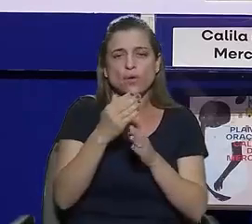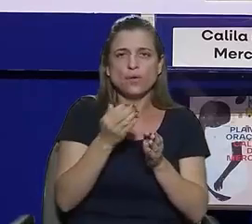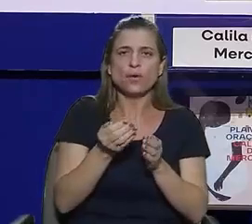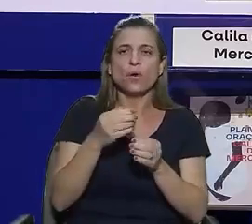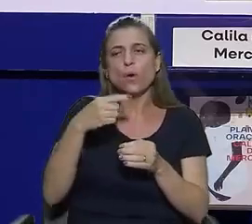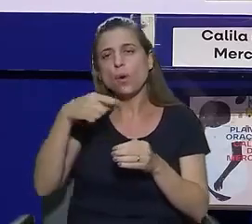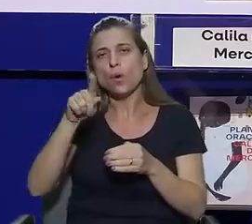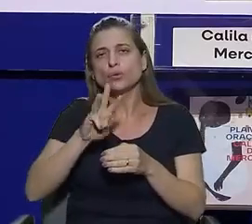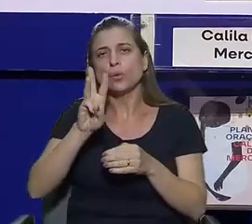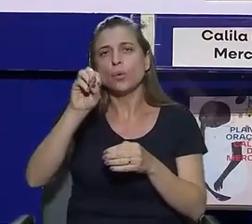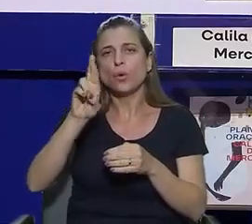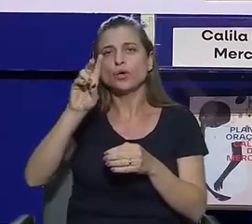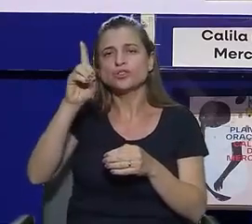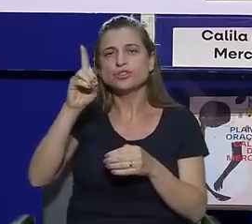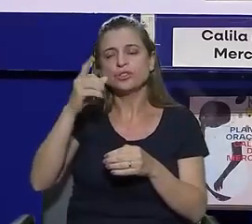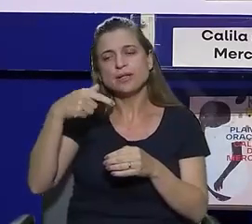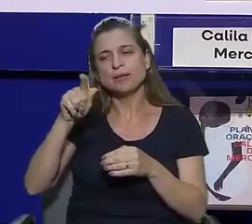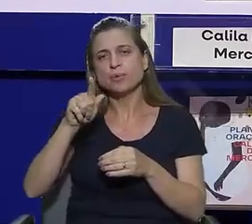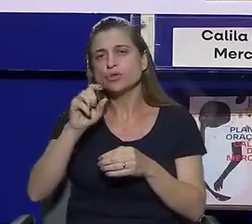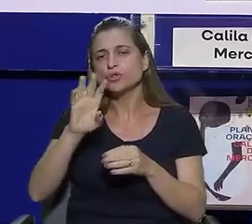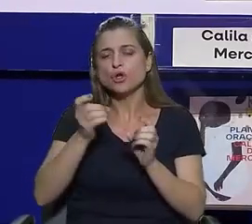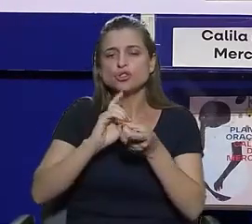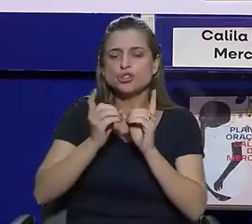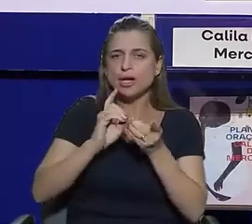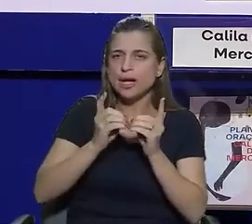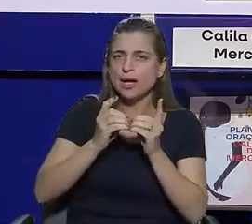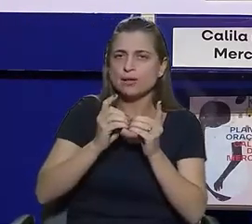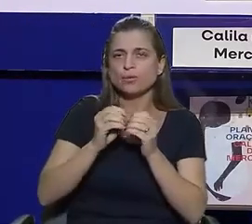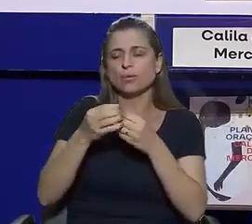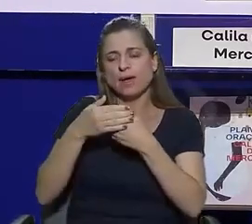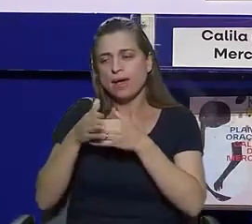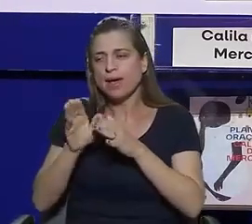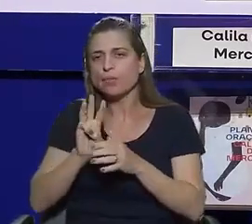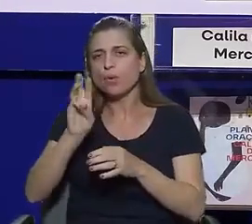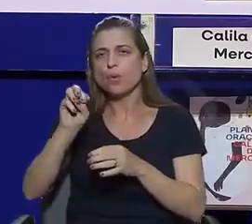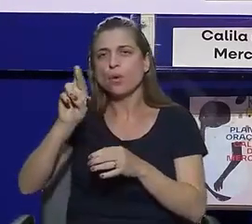terceira pessoa, a energia também não está indo, aí eu coloco só em diálogo, abro um outro Word.